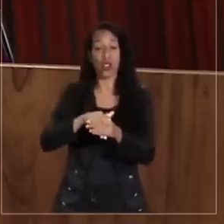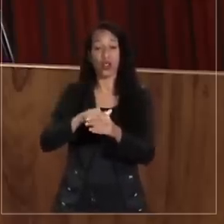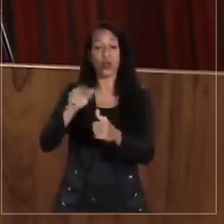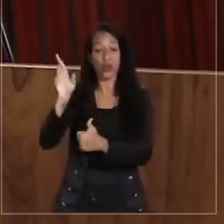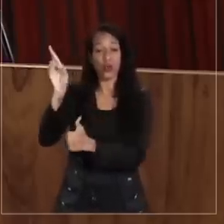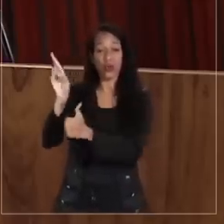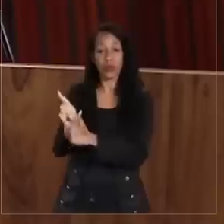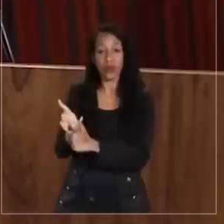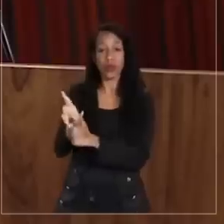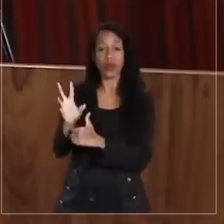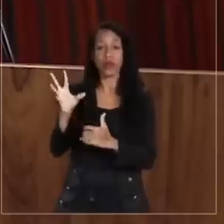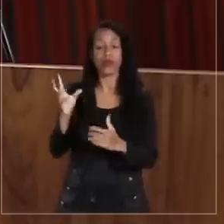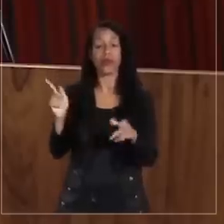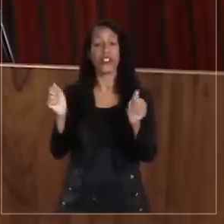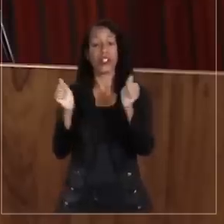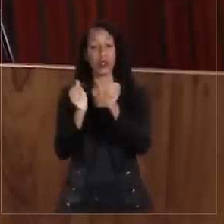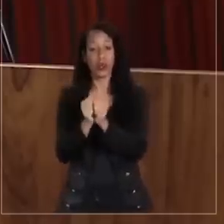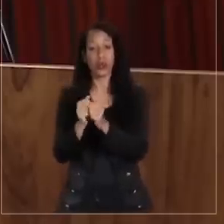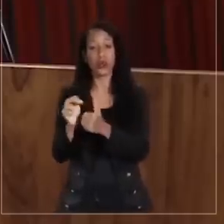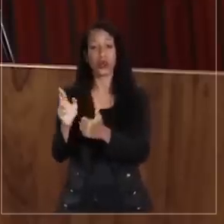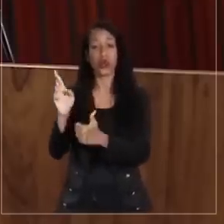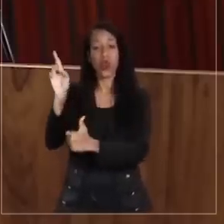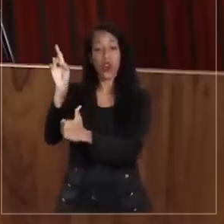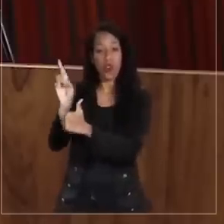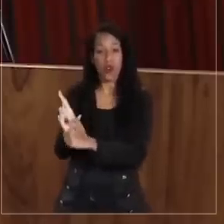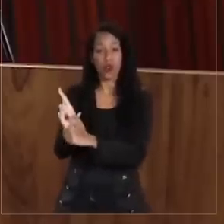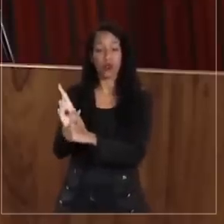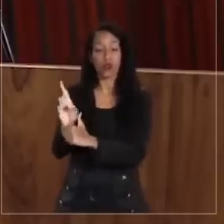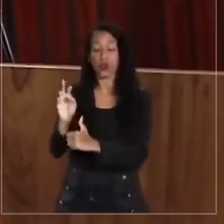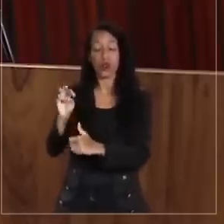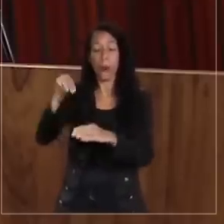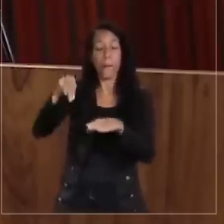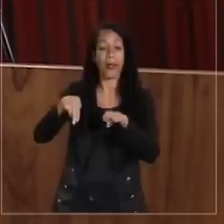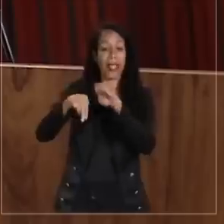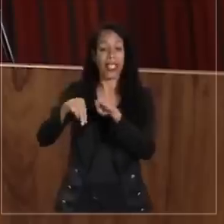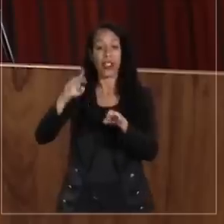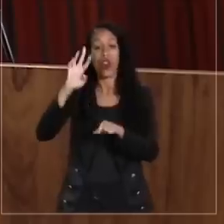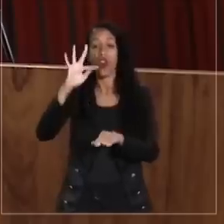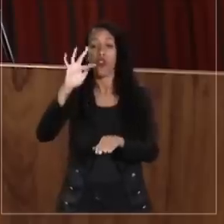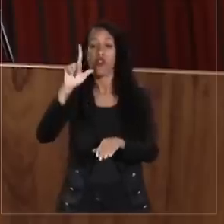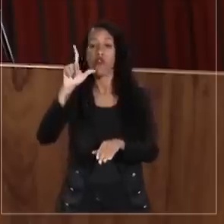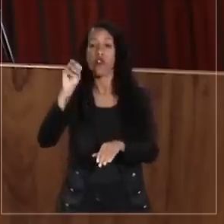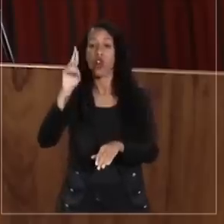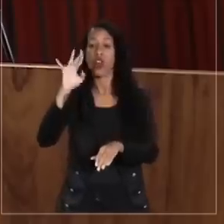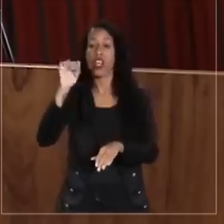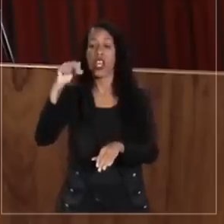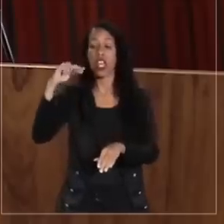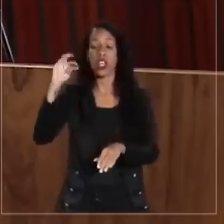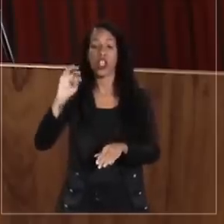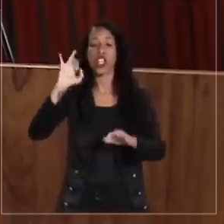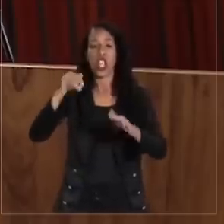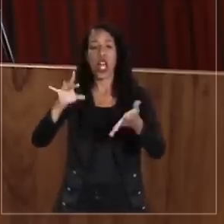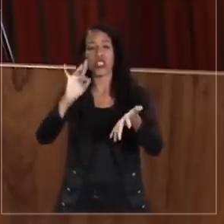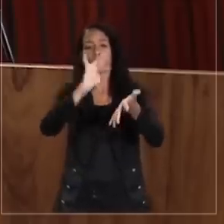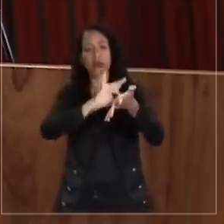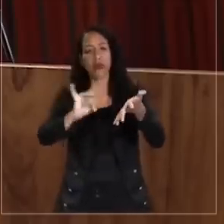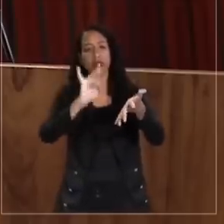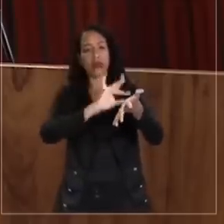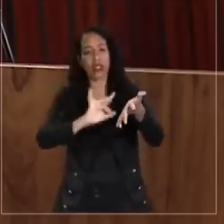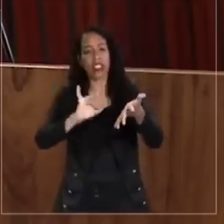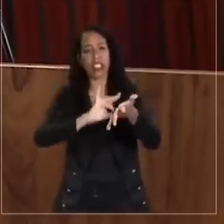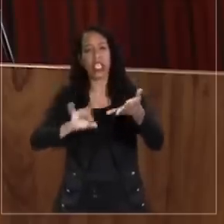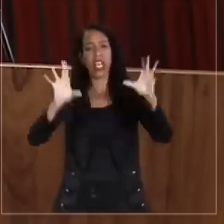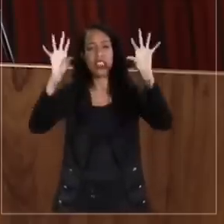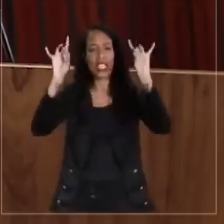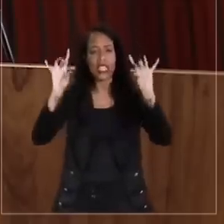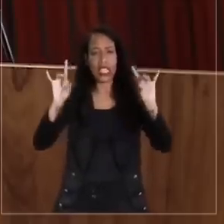relator, também ontem no voto do ministro Floriano, também no meu voto estão transcritos, quando se diz o